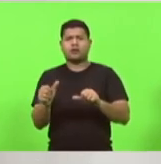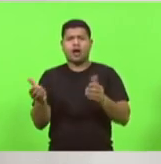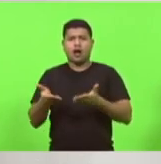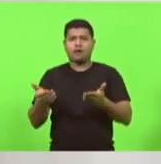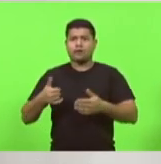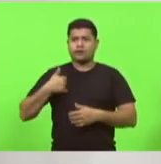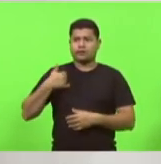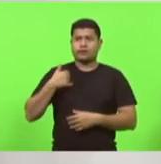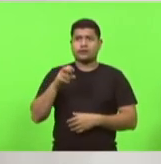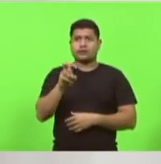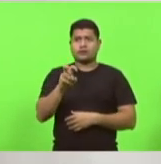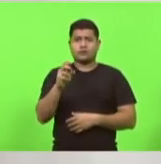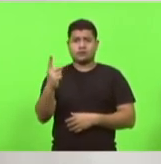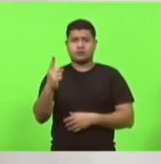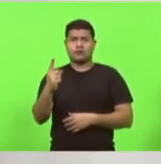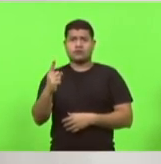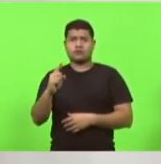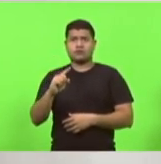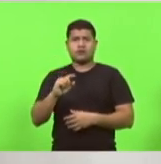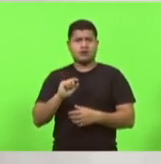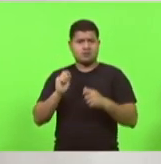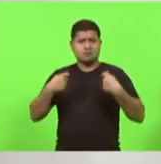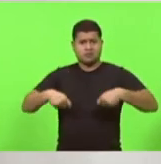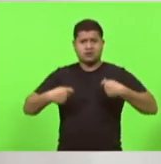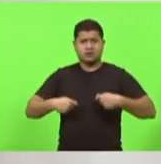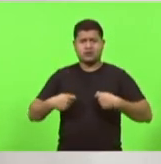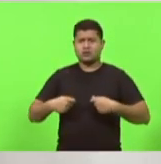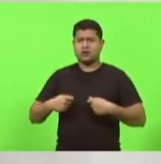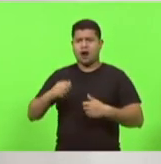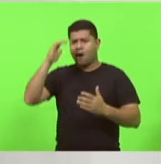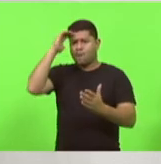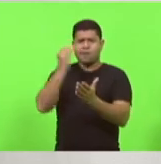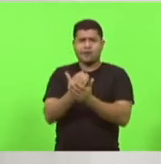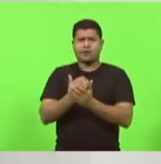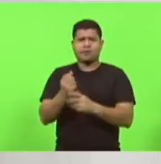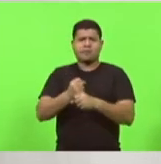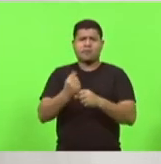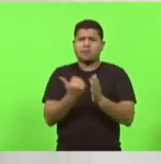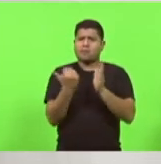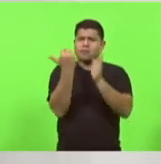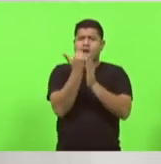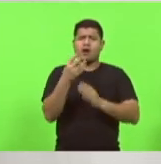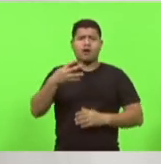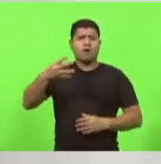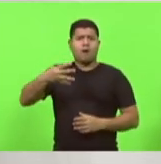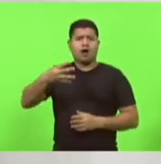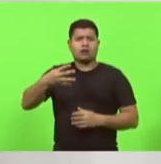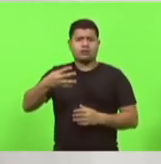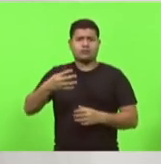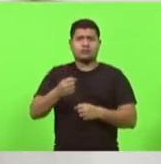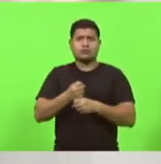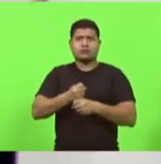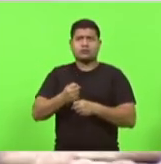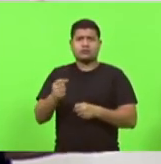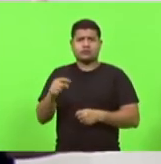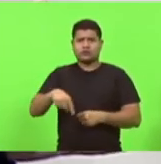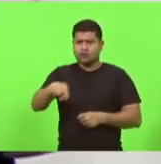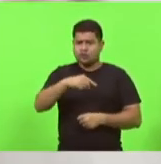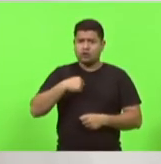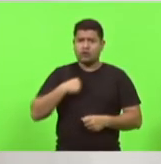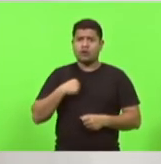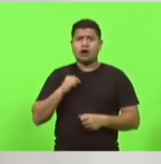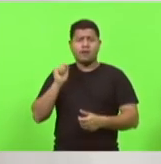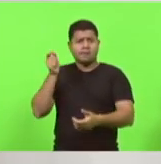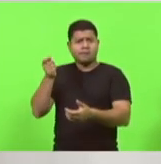idade. Ele não precisa cumprir os quatro, porque mudou a regra para ele. Vamos fazer um pedágio? Vai cumprir um?